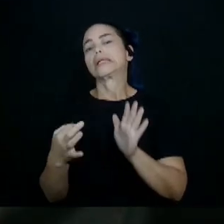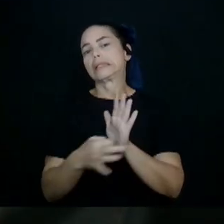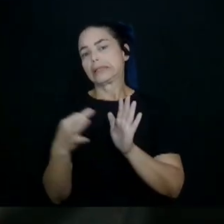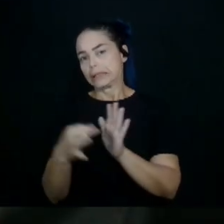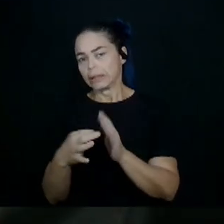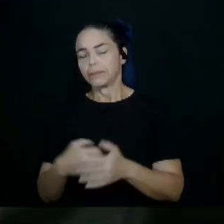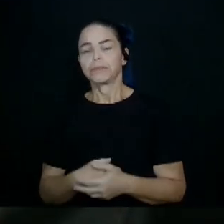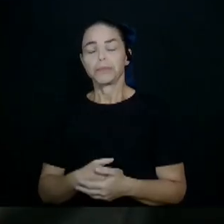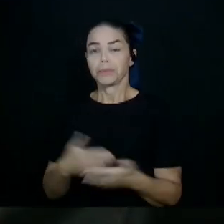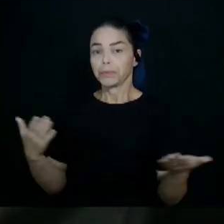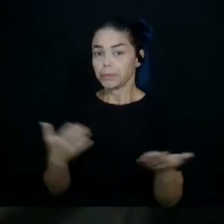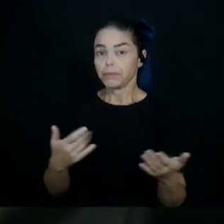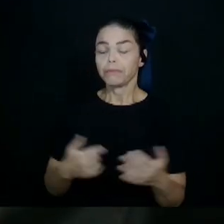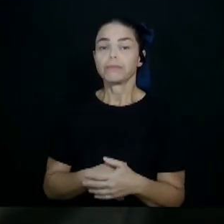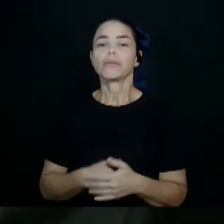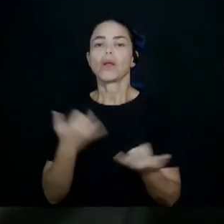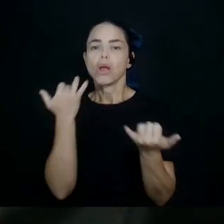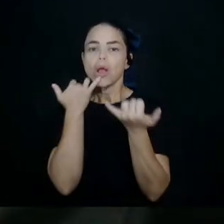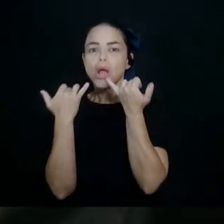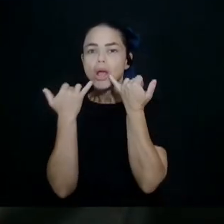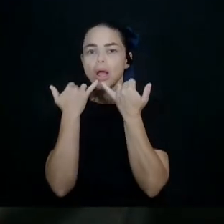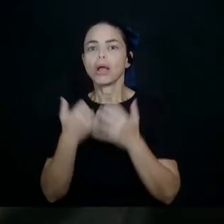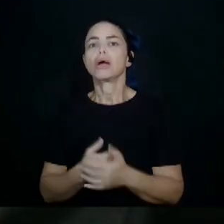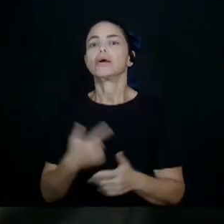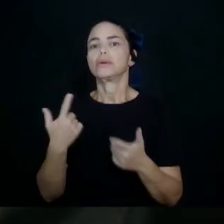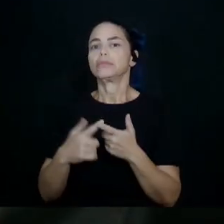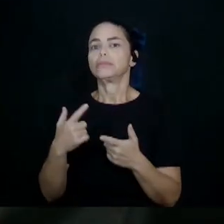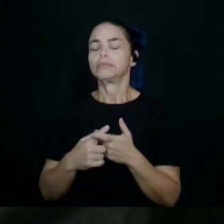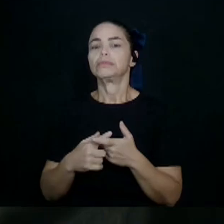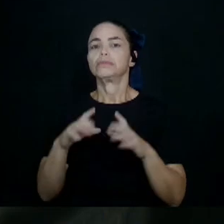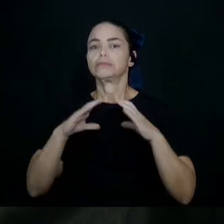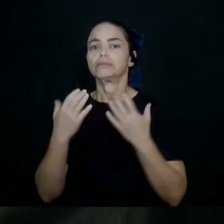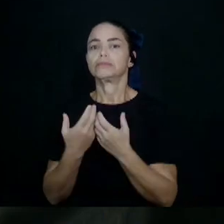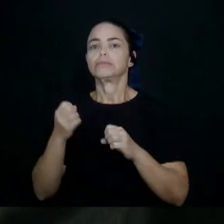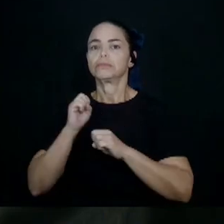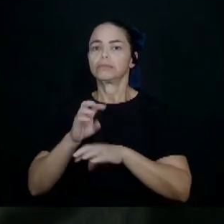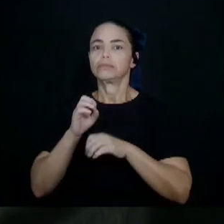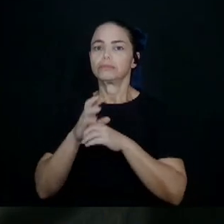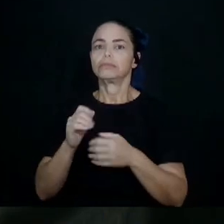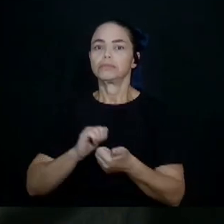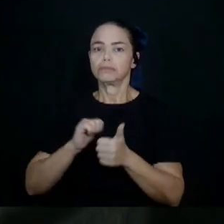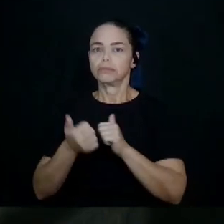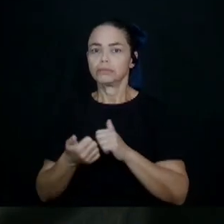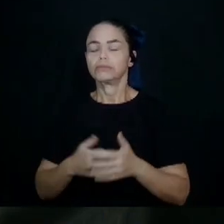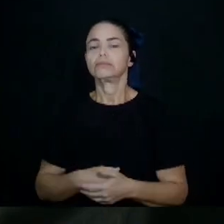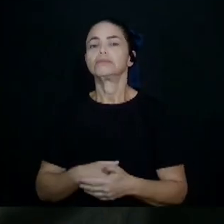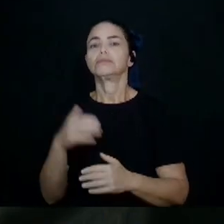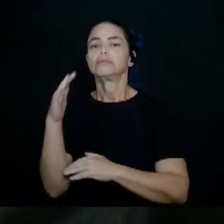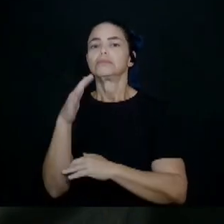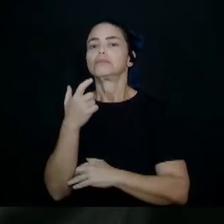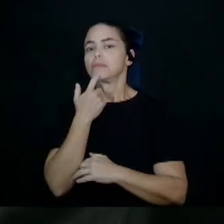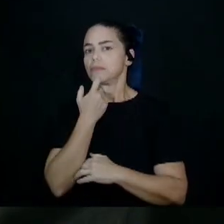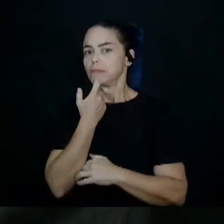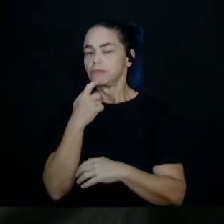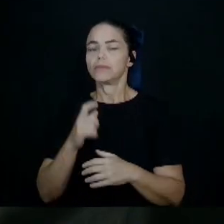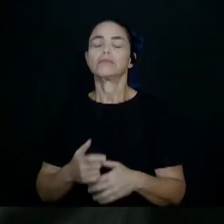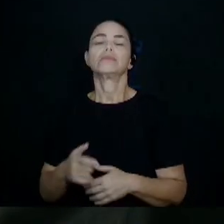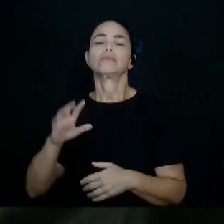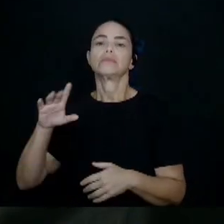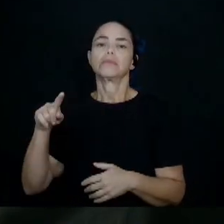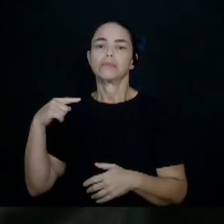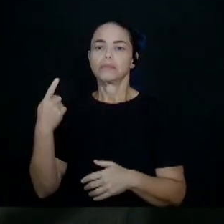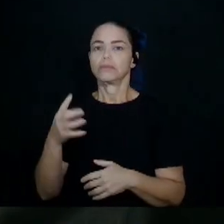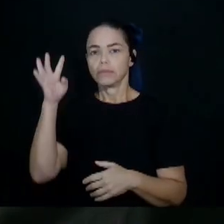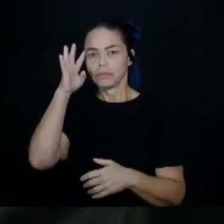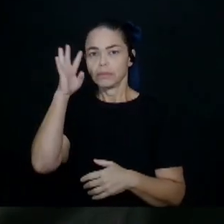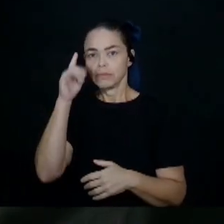Agora vamos com mais informação, porque a Comissão de Educação e Esporte da Câmara de Campinas vai realizar na próxima quarta-feira, dia 22,